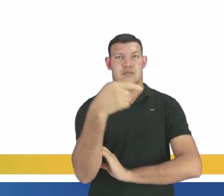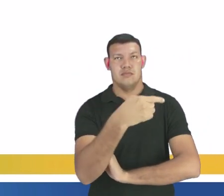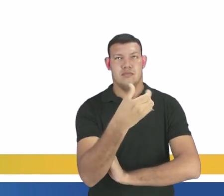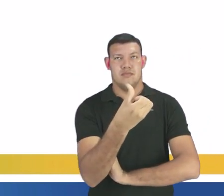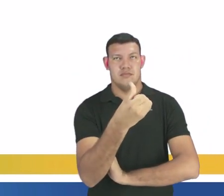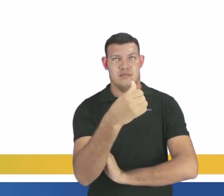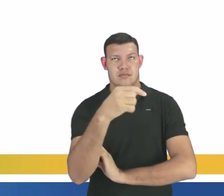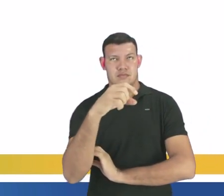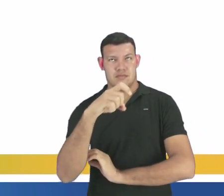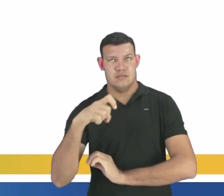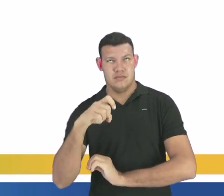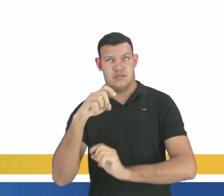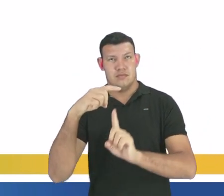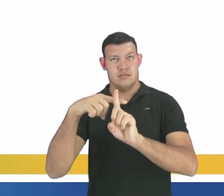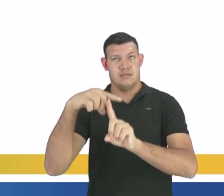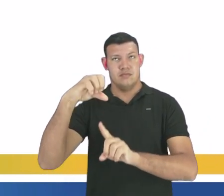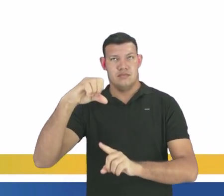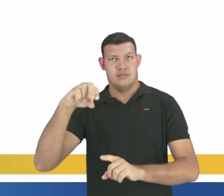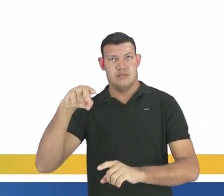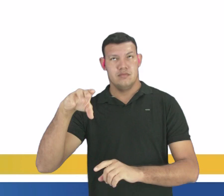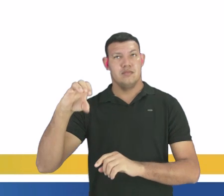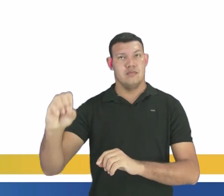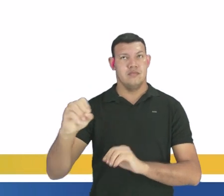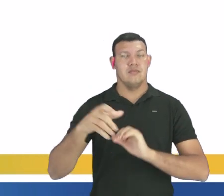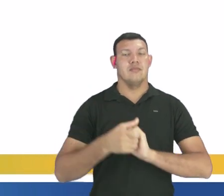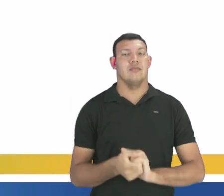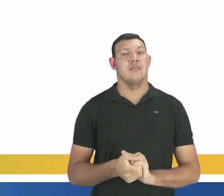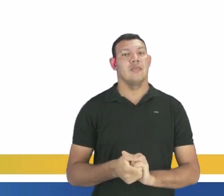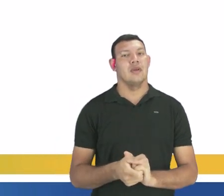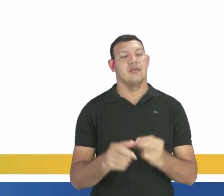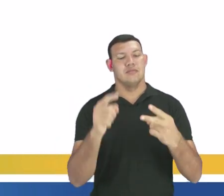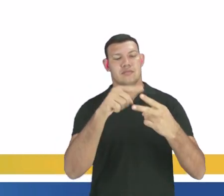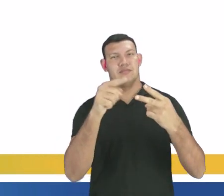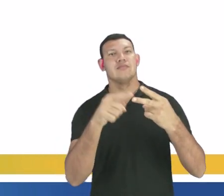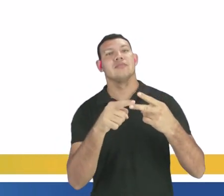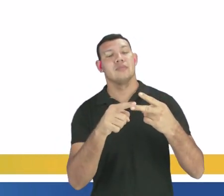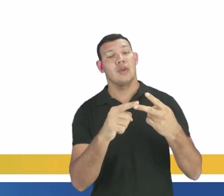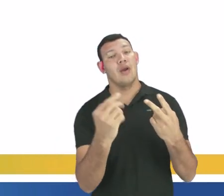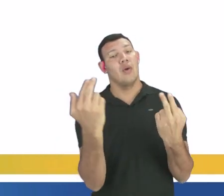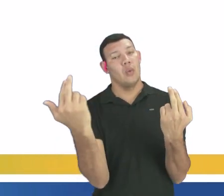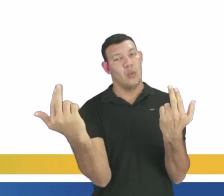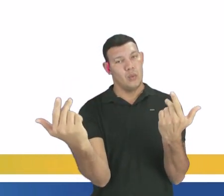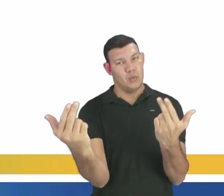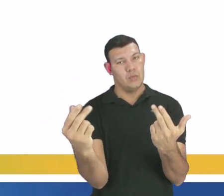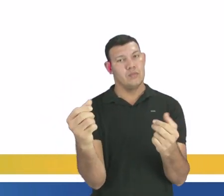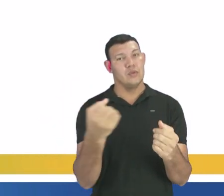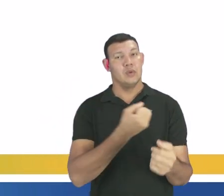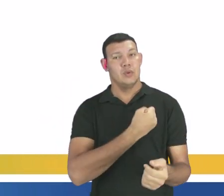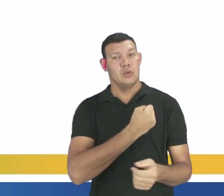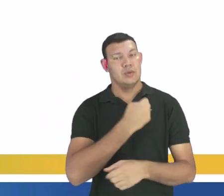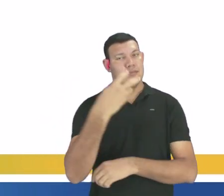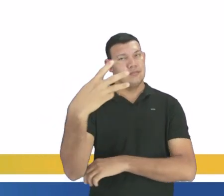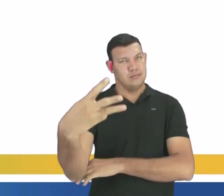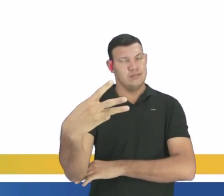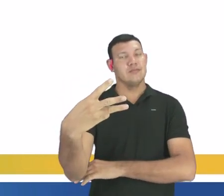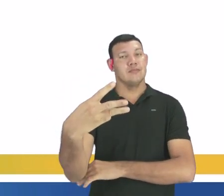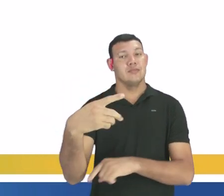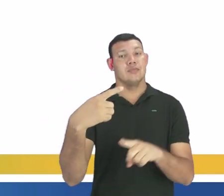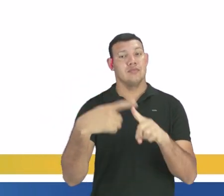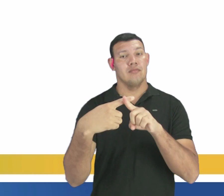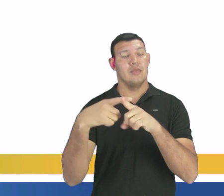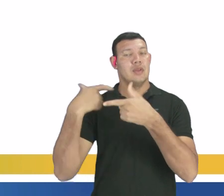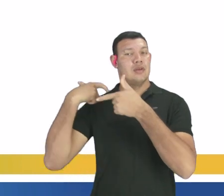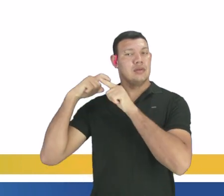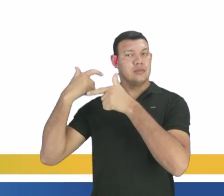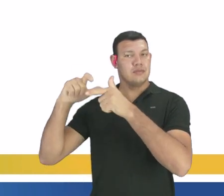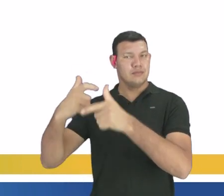0, encontramos duas raízes igual a 3, utilizando o teorema da decomposição,